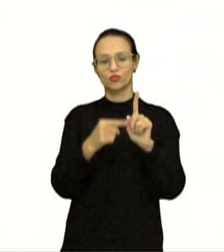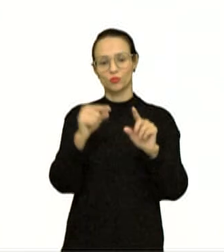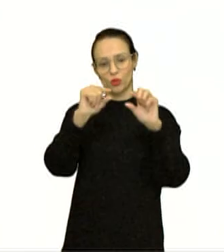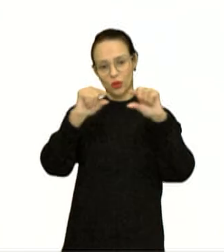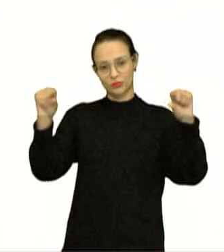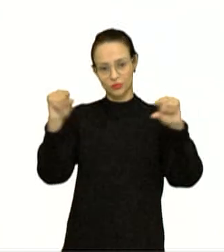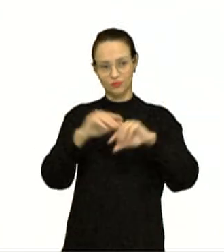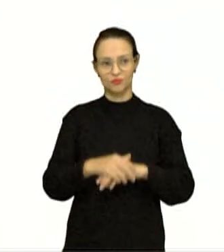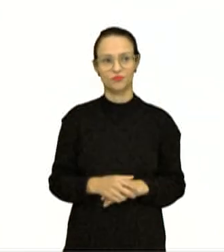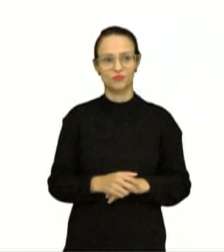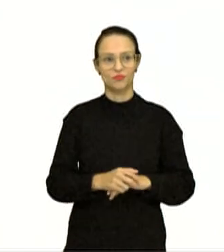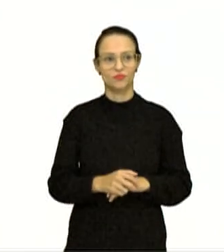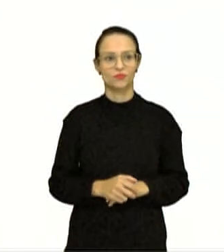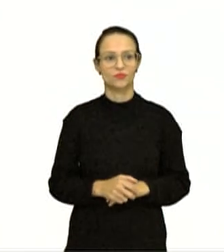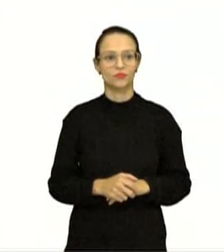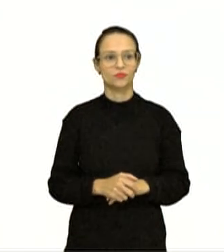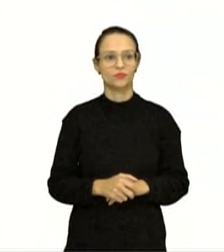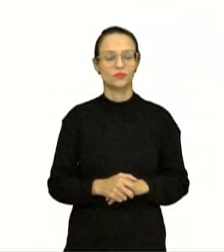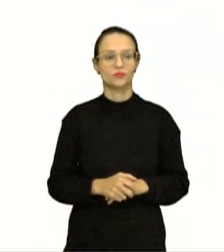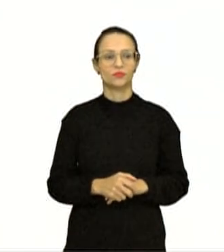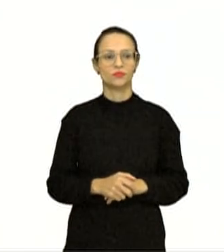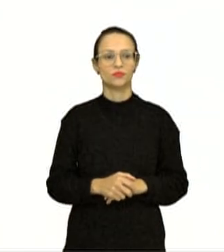oração.